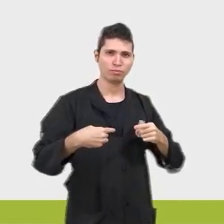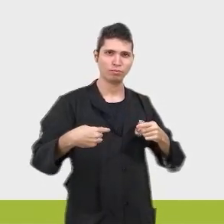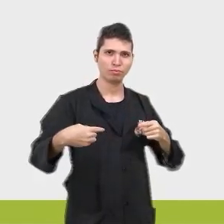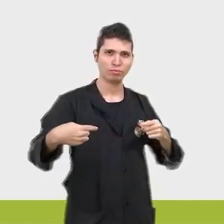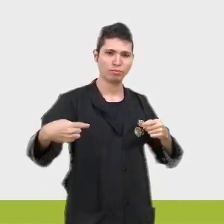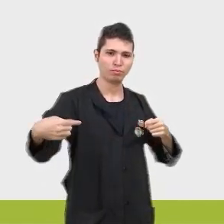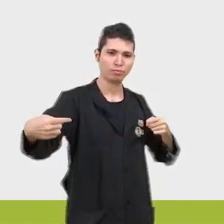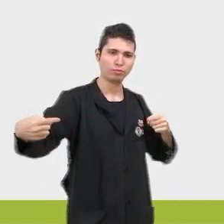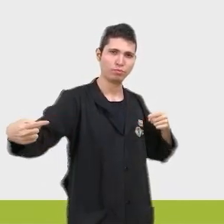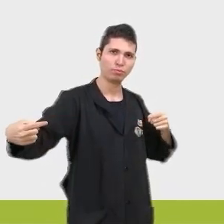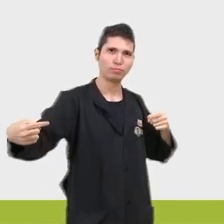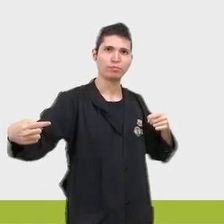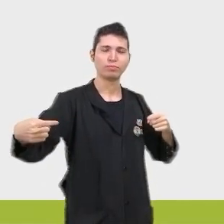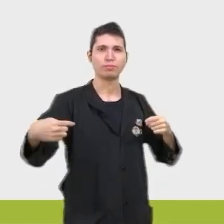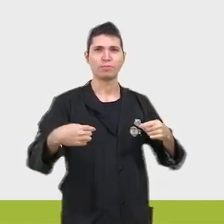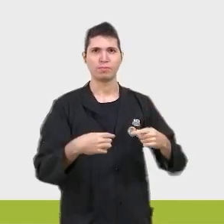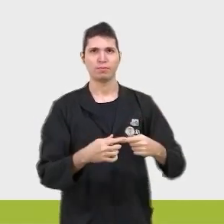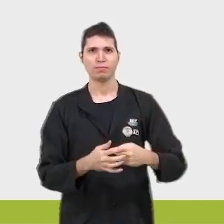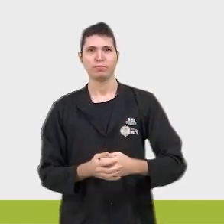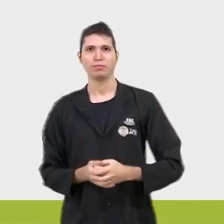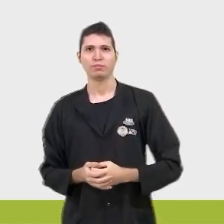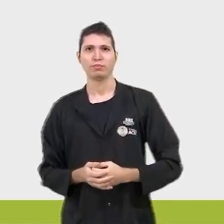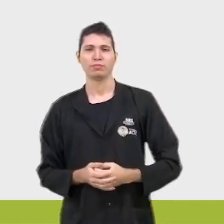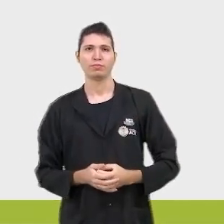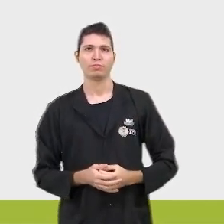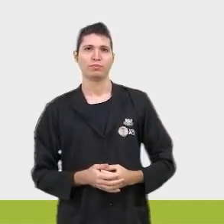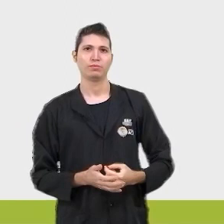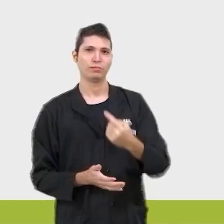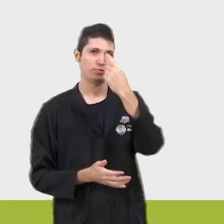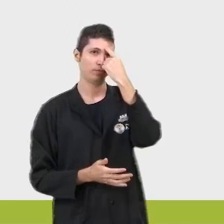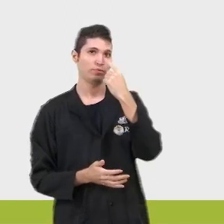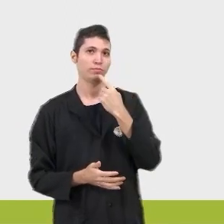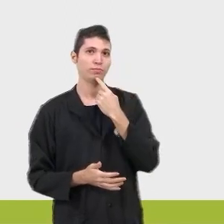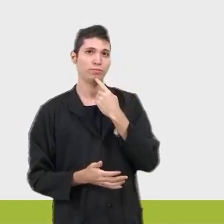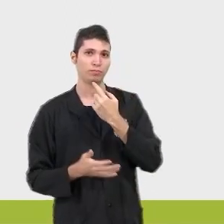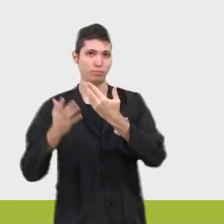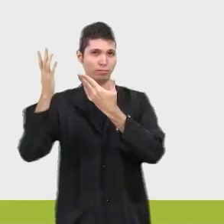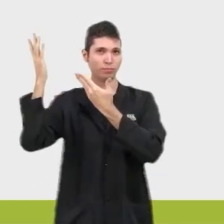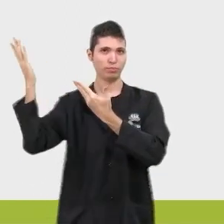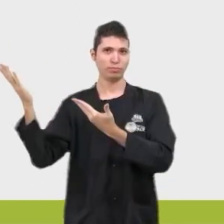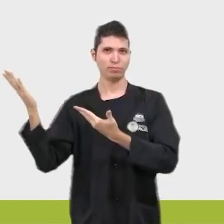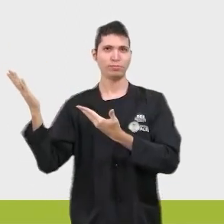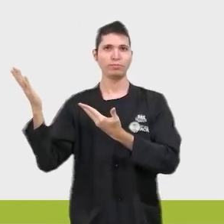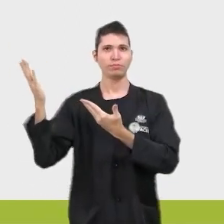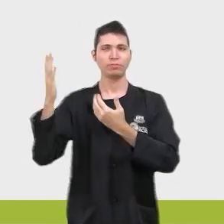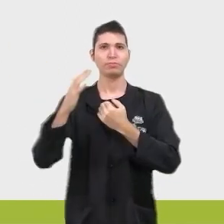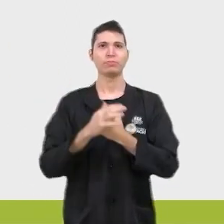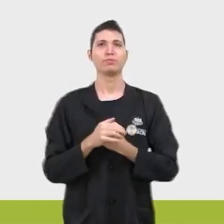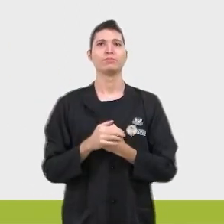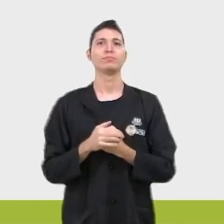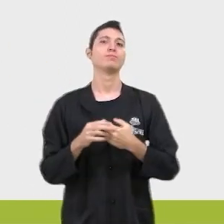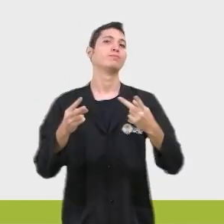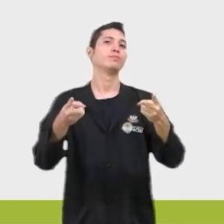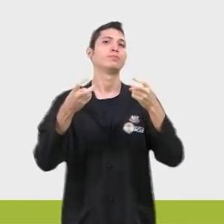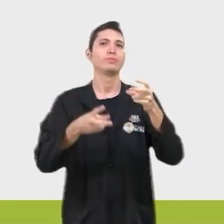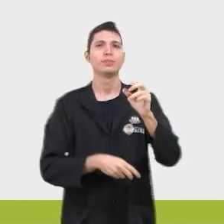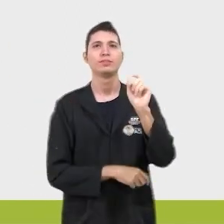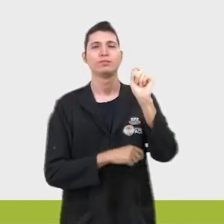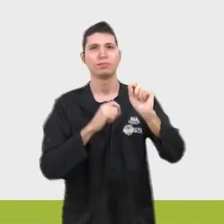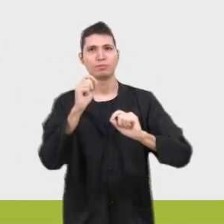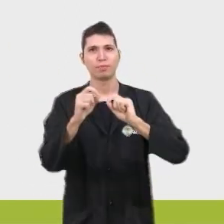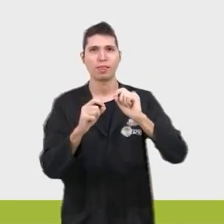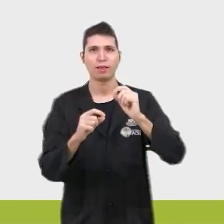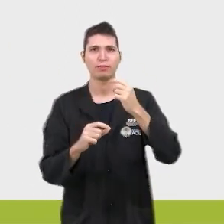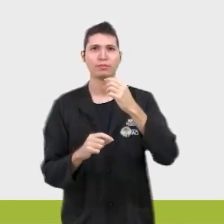só o mapinha que tem aí para nós. Tá? Então aqui nesse mapa vocês percebem em